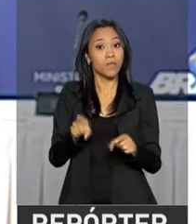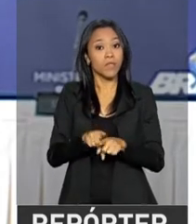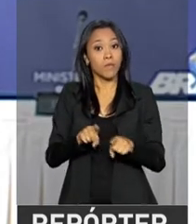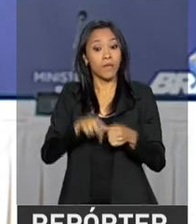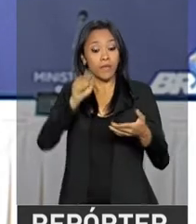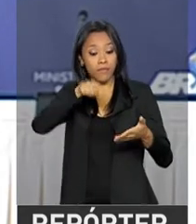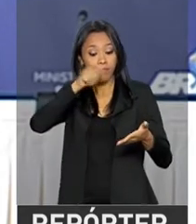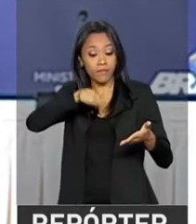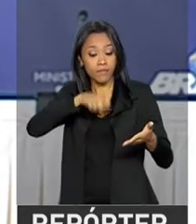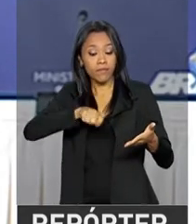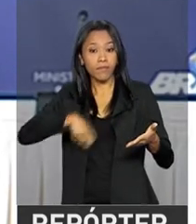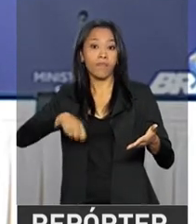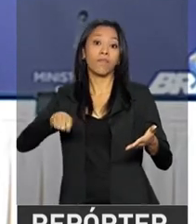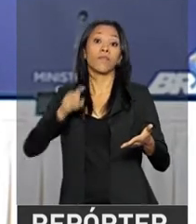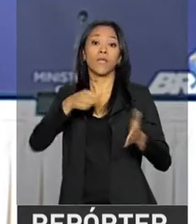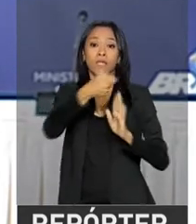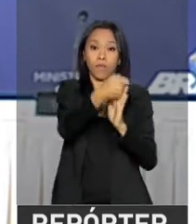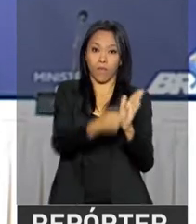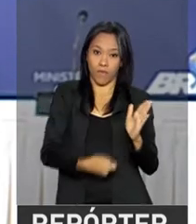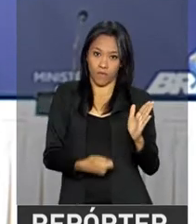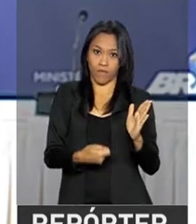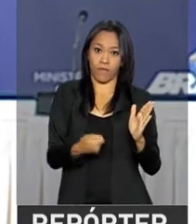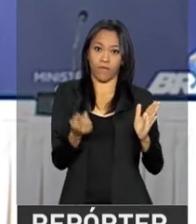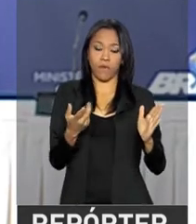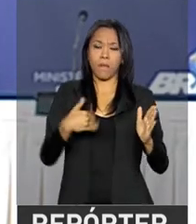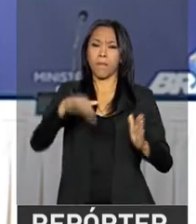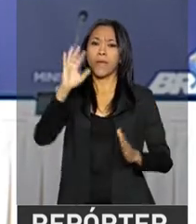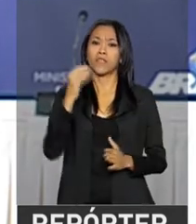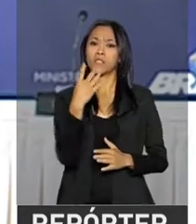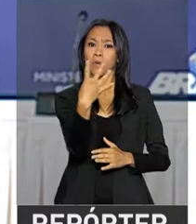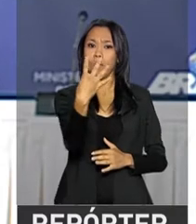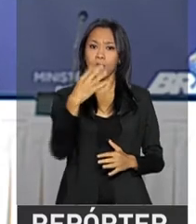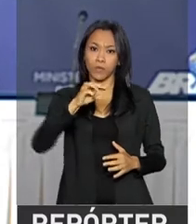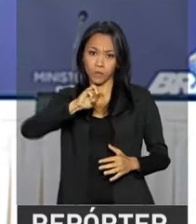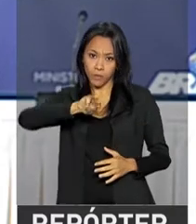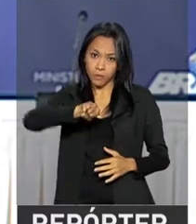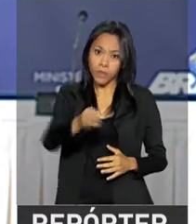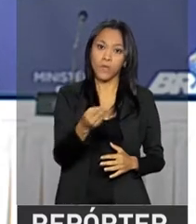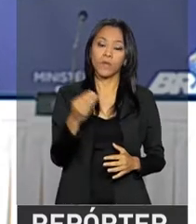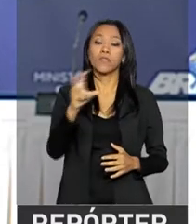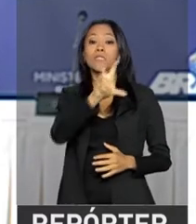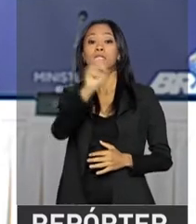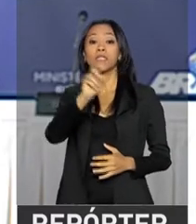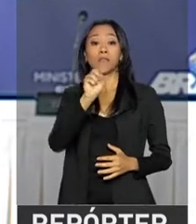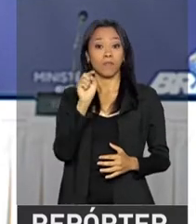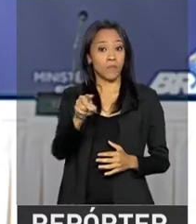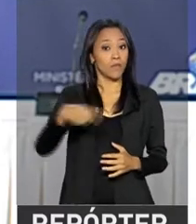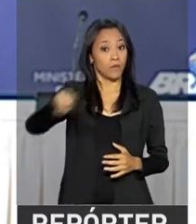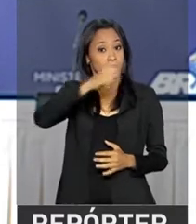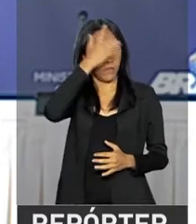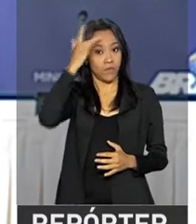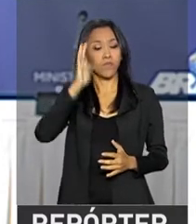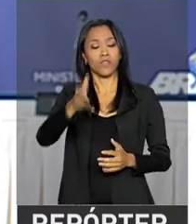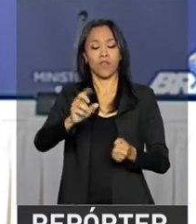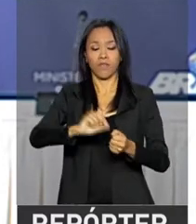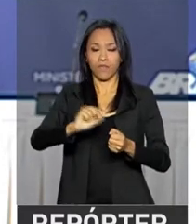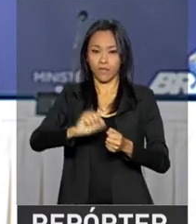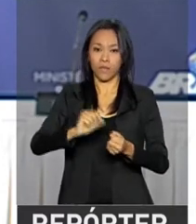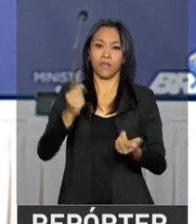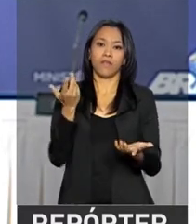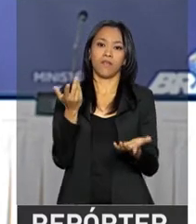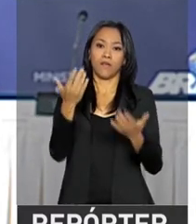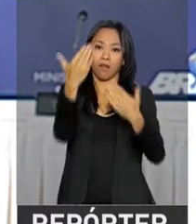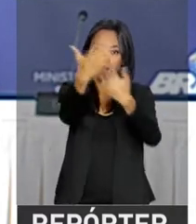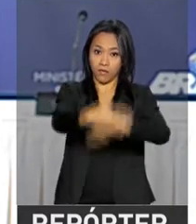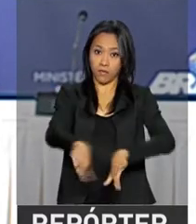da prova de redação mais de quatro milhões e meio de estudantes fizeram o enem no ano passado que